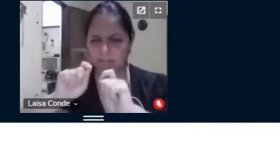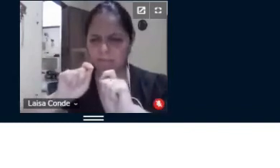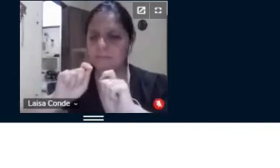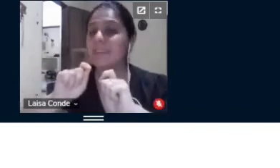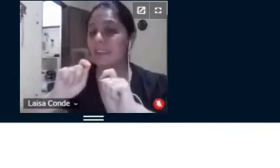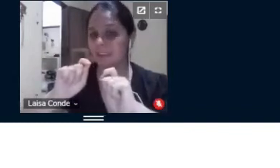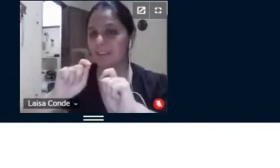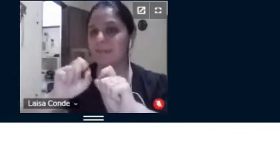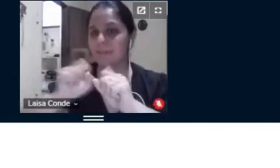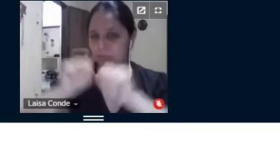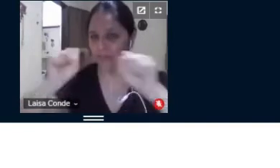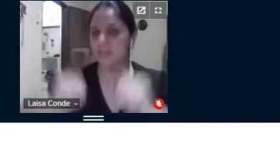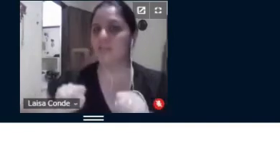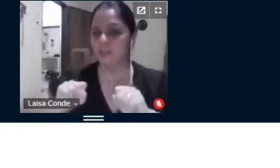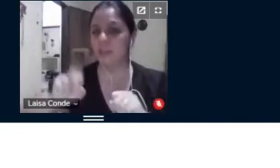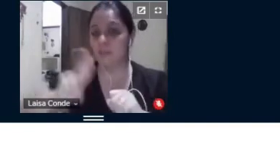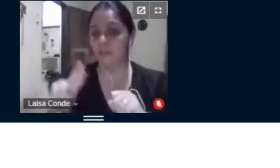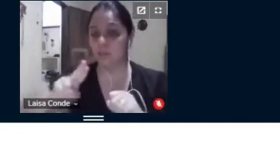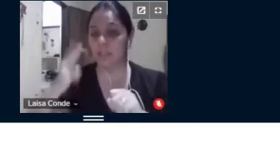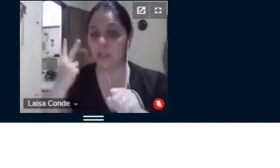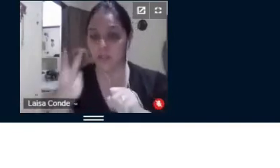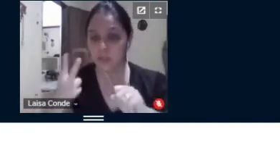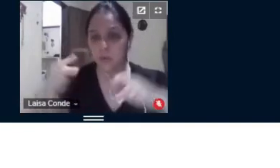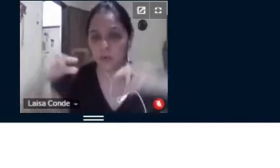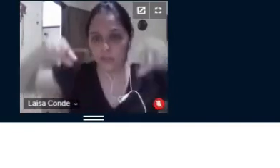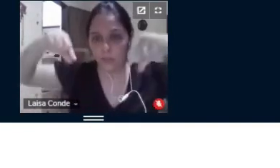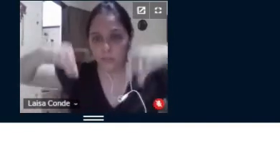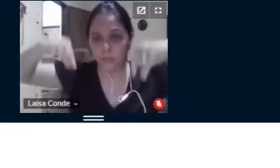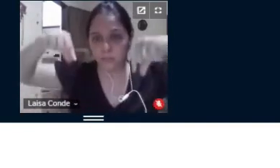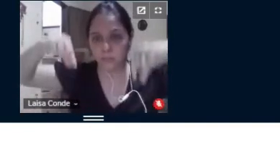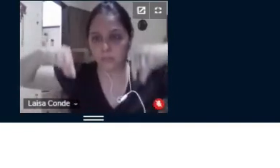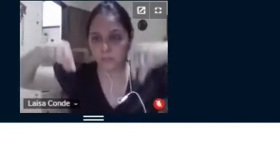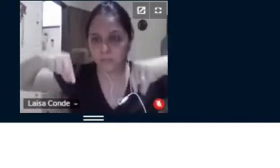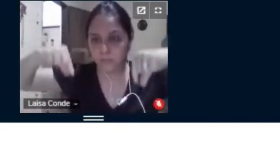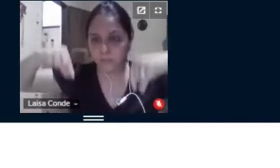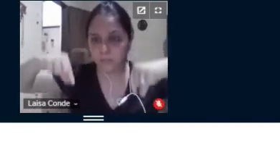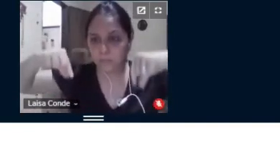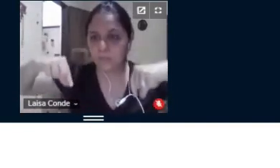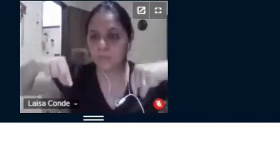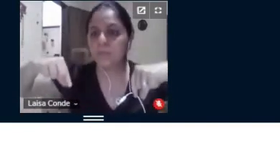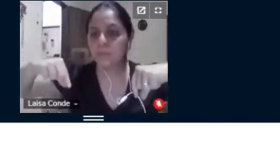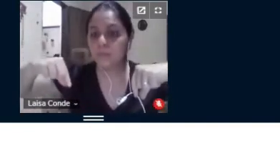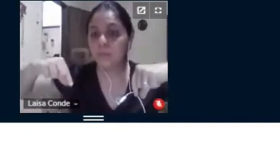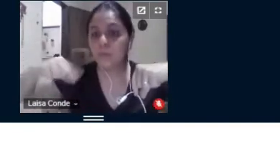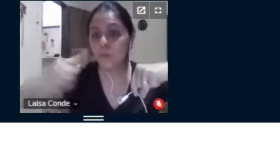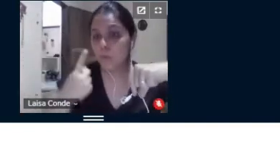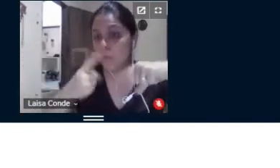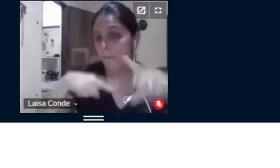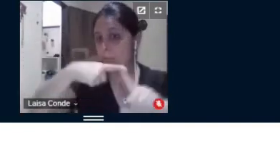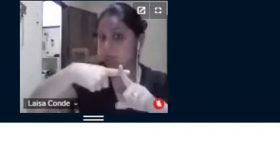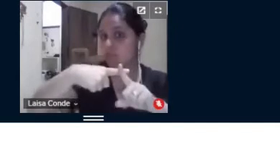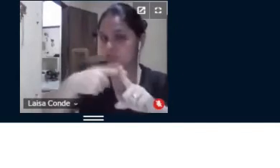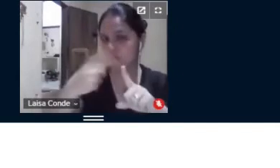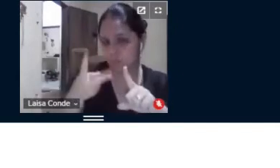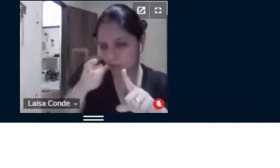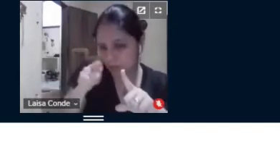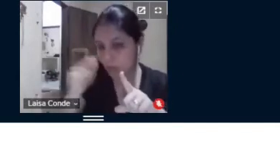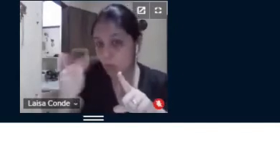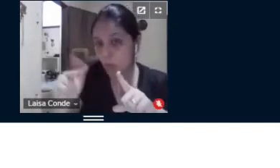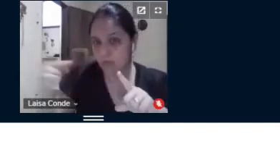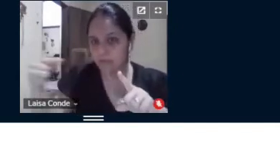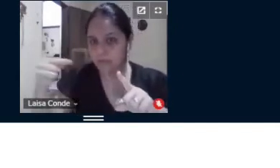gente coloca 2 eletrodos no meu material, um gerando um polo positivo e o